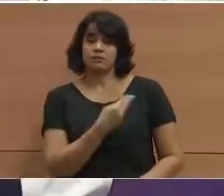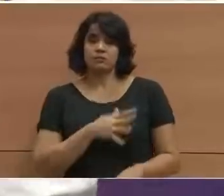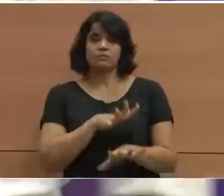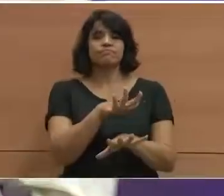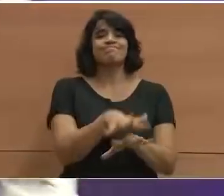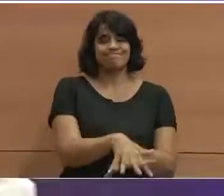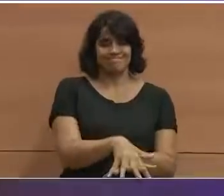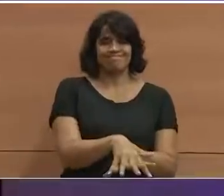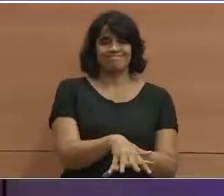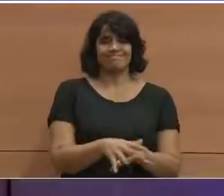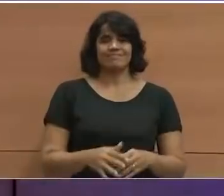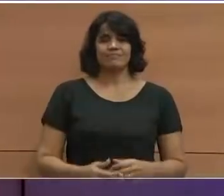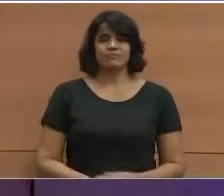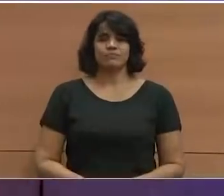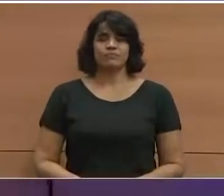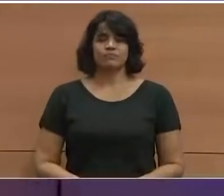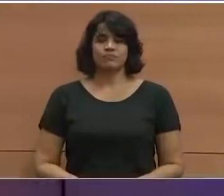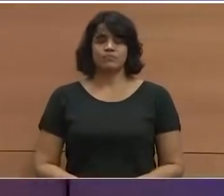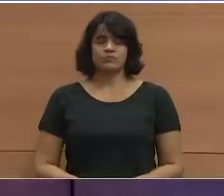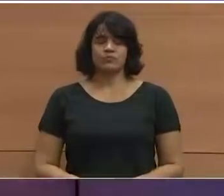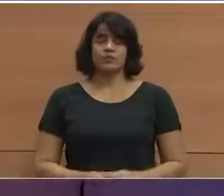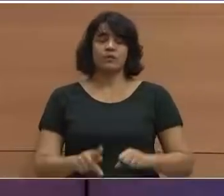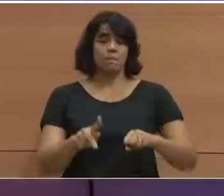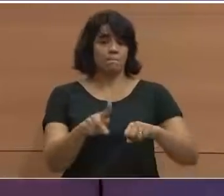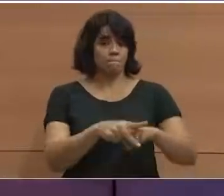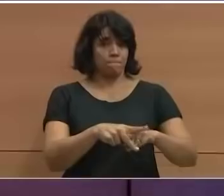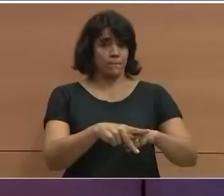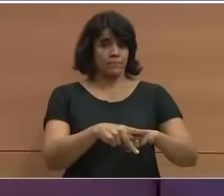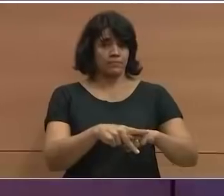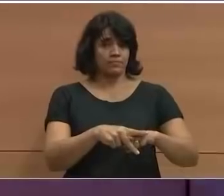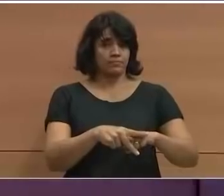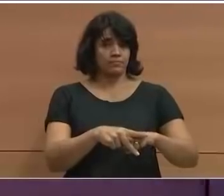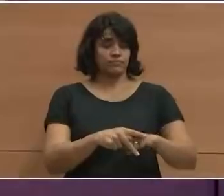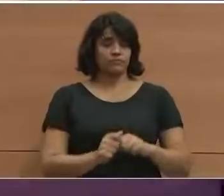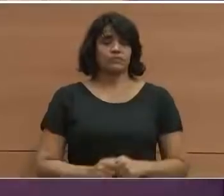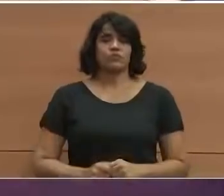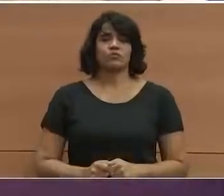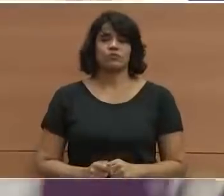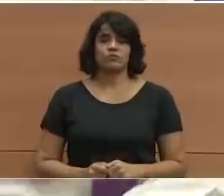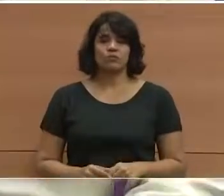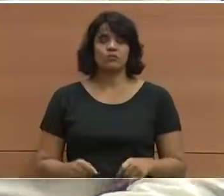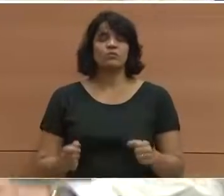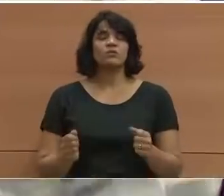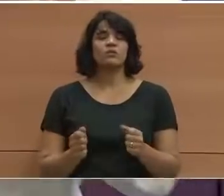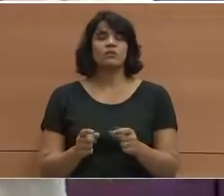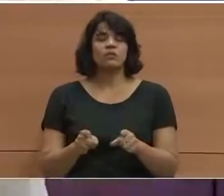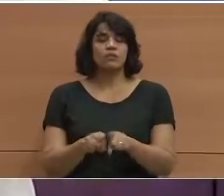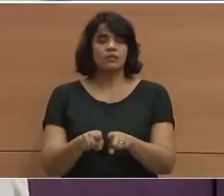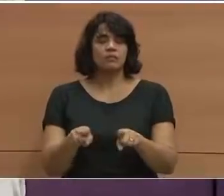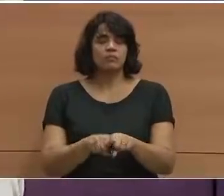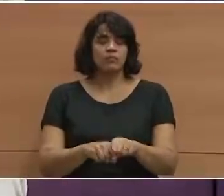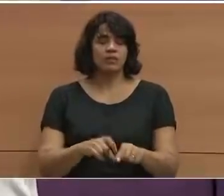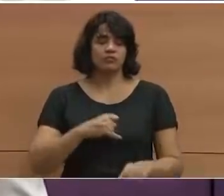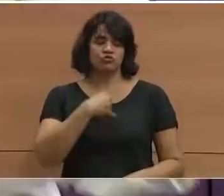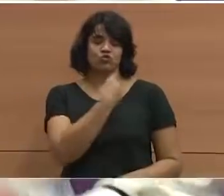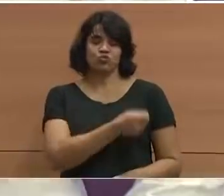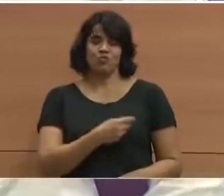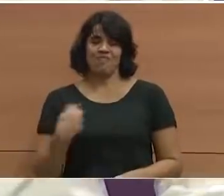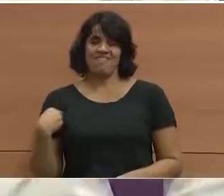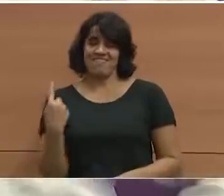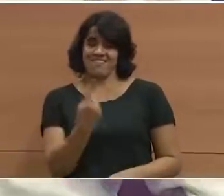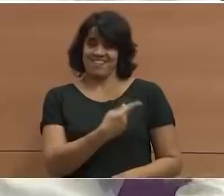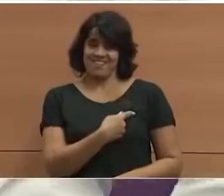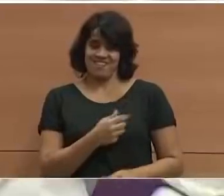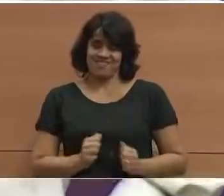Pedro e João, e nós estamos no meio. Amém? Pedro e